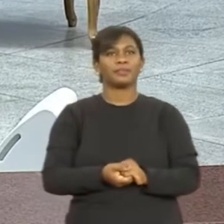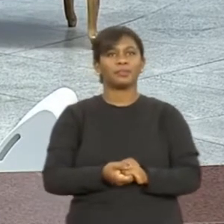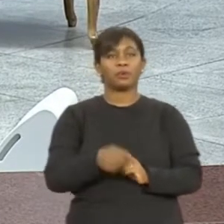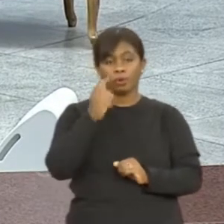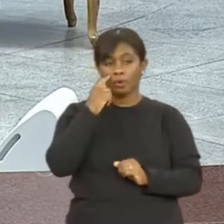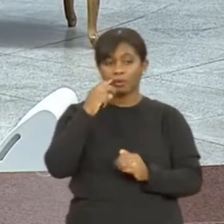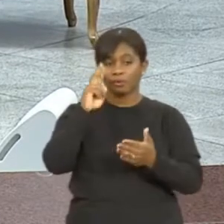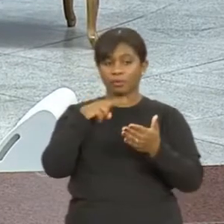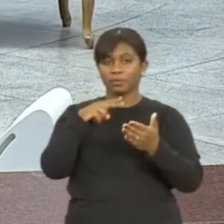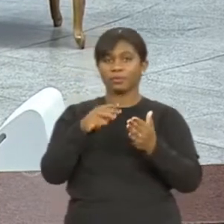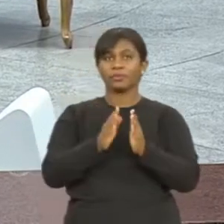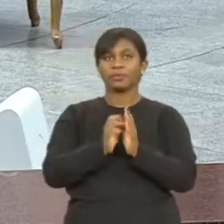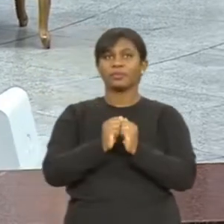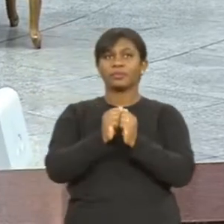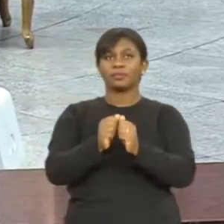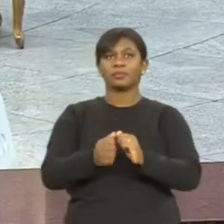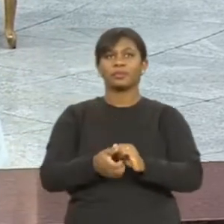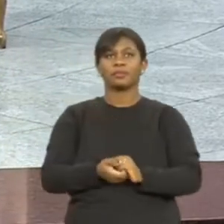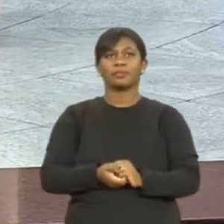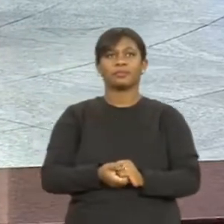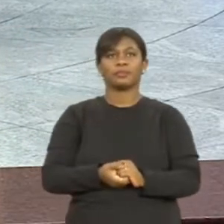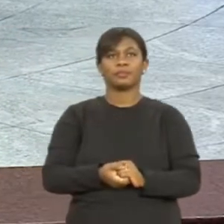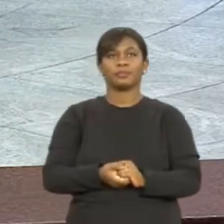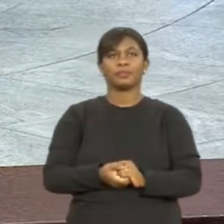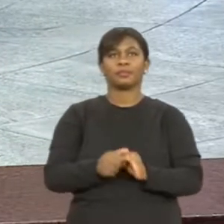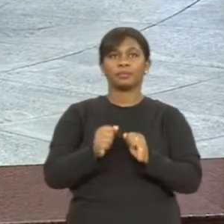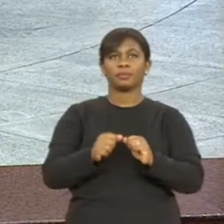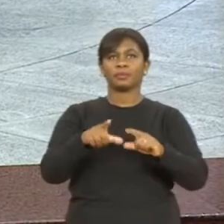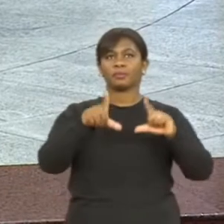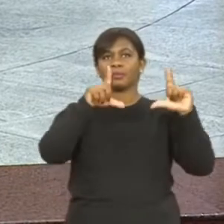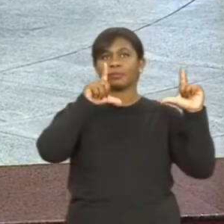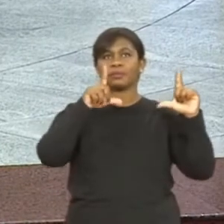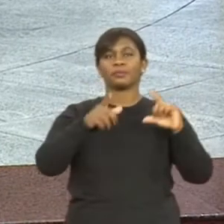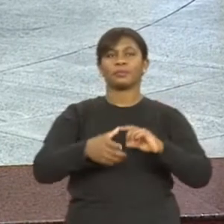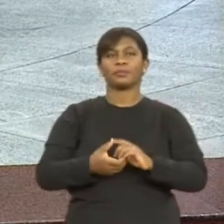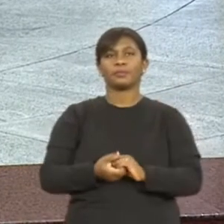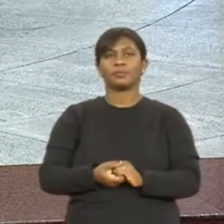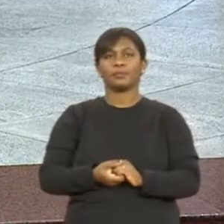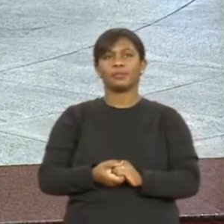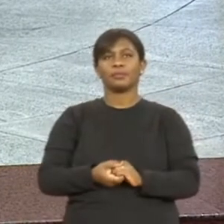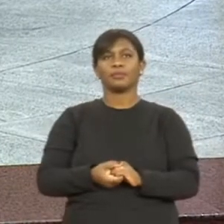traz. Leia aí, por favor. Pode colocar na tela, por gentileza.